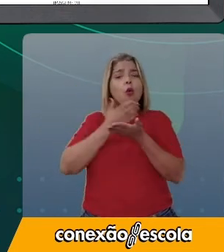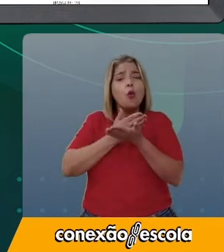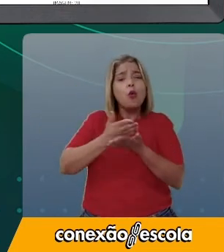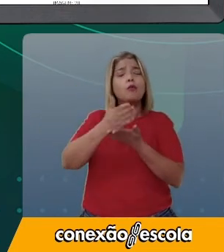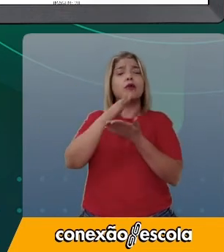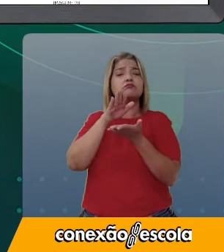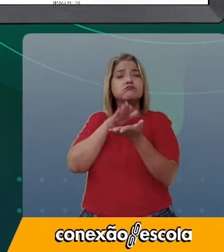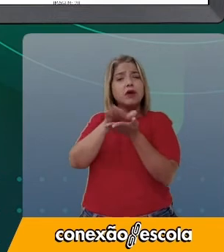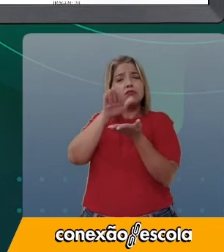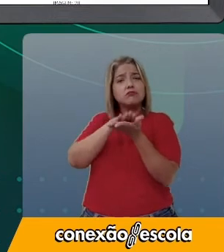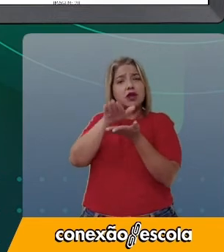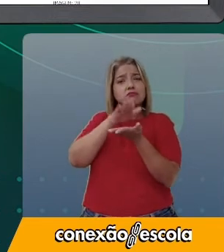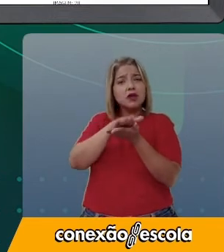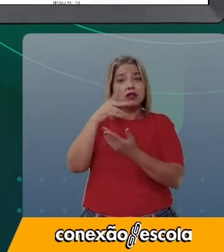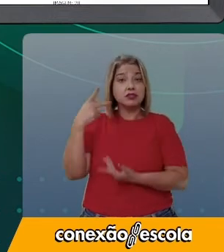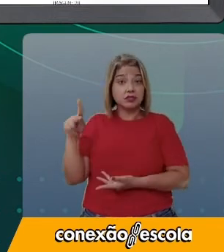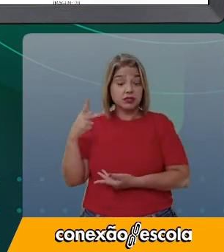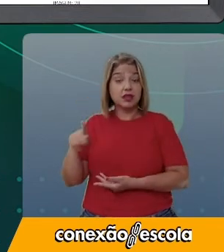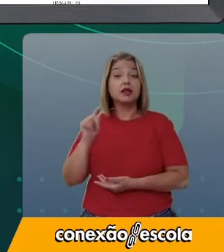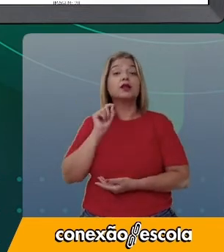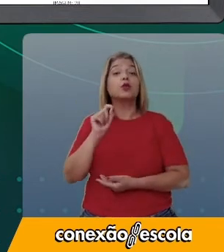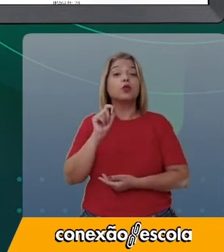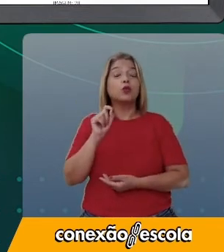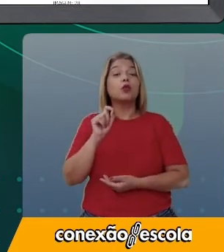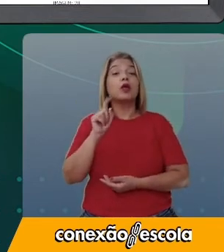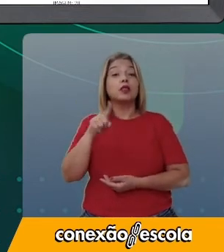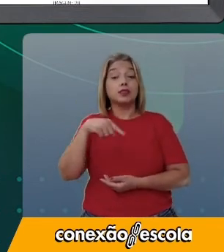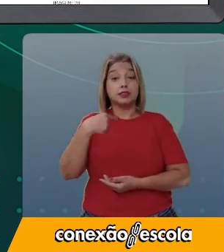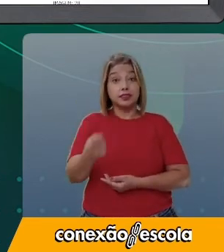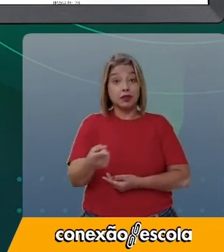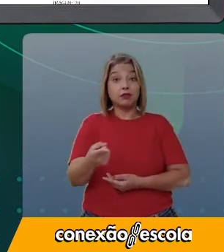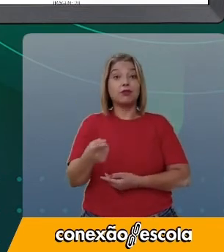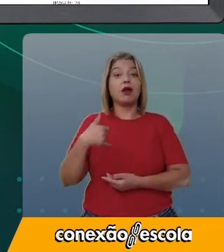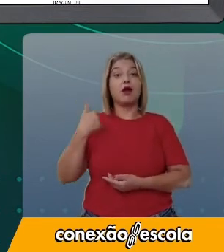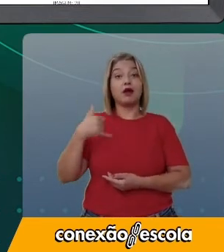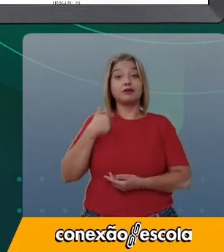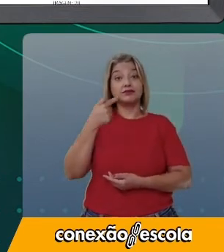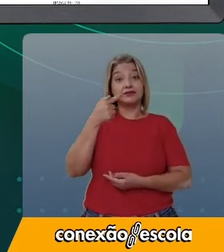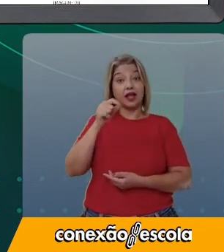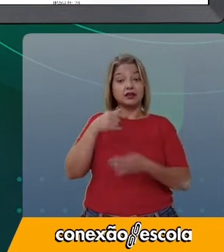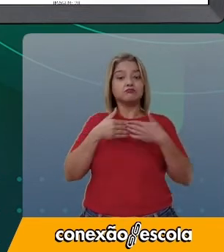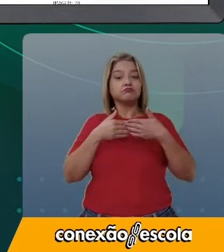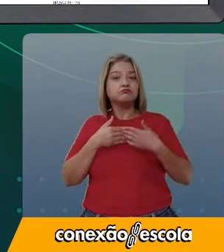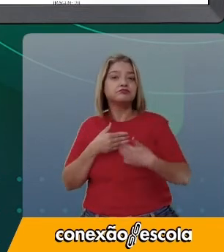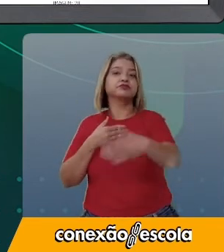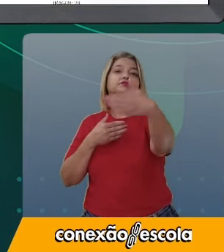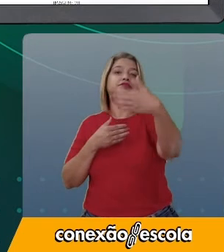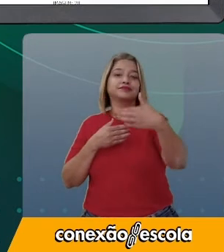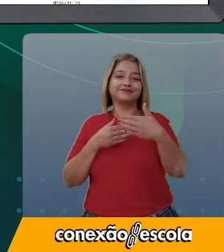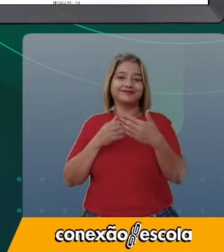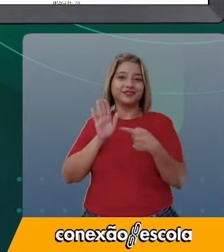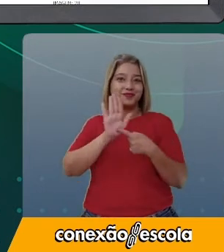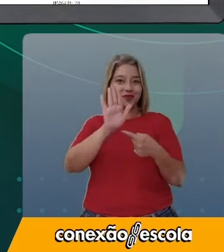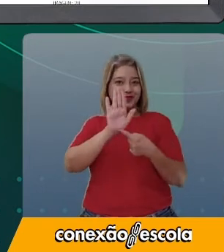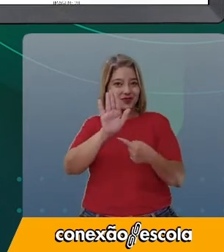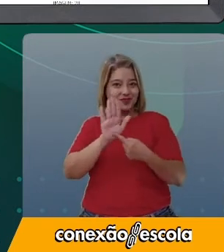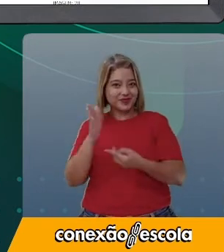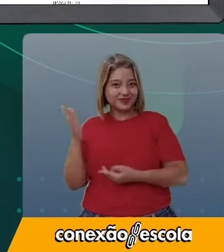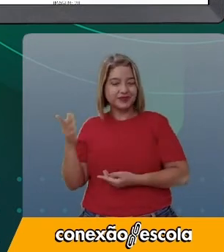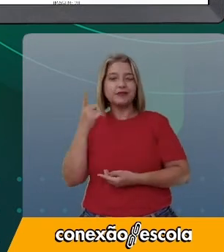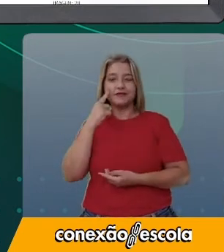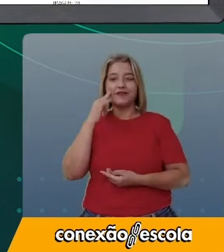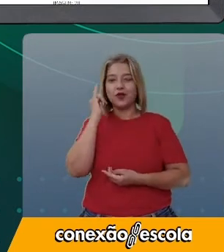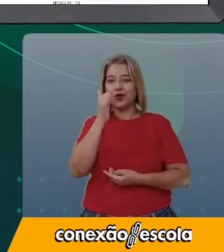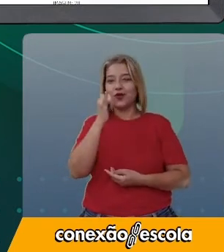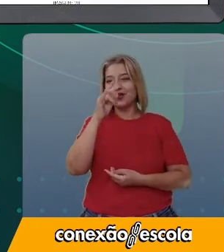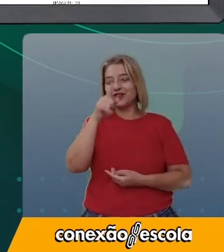publicar as suas produções depois dos 70 anos de idade. E eu trouxe um documentário que vocês vão